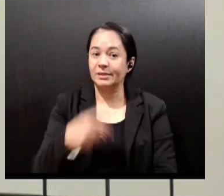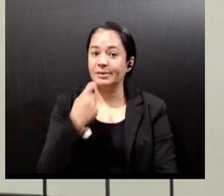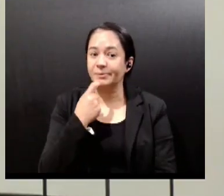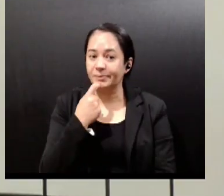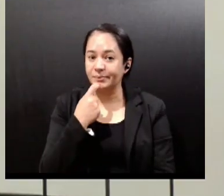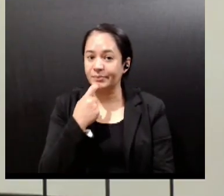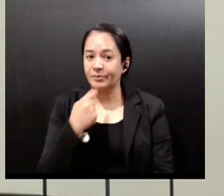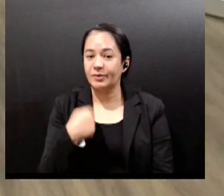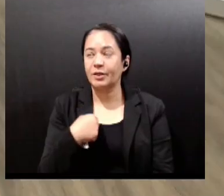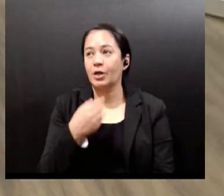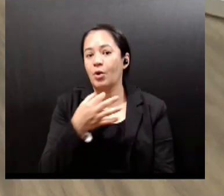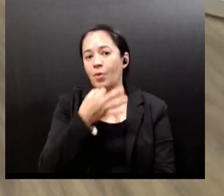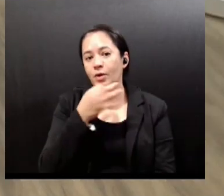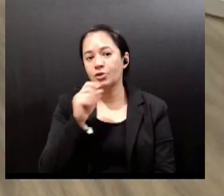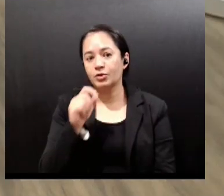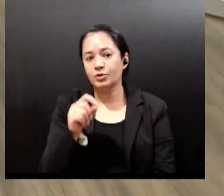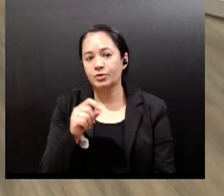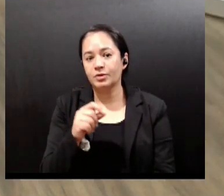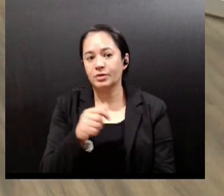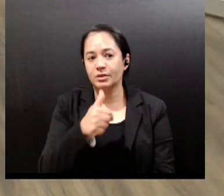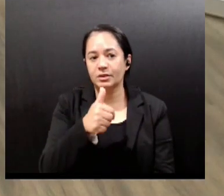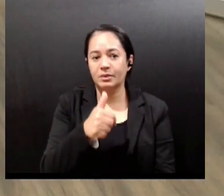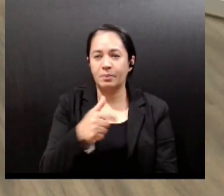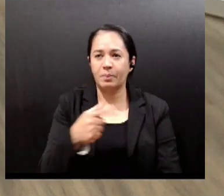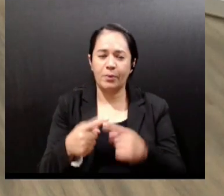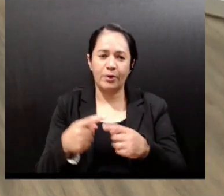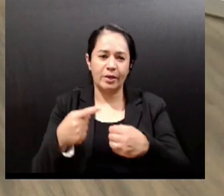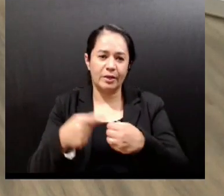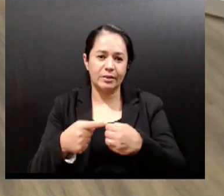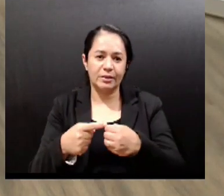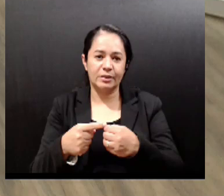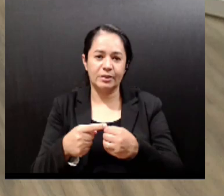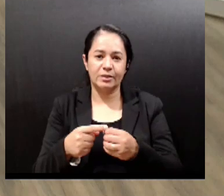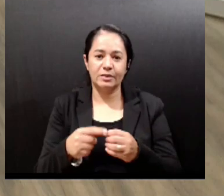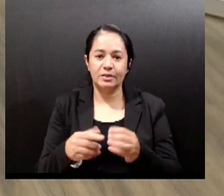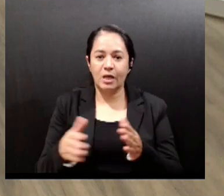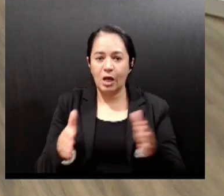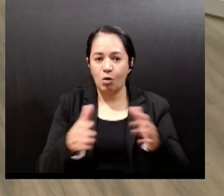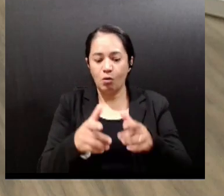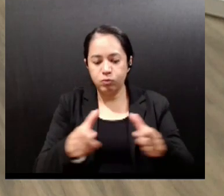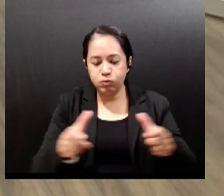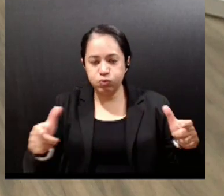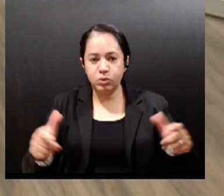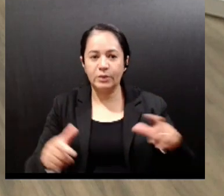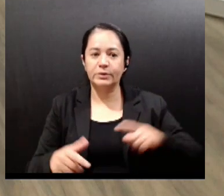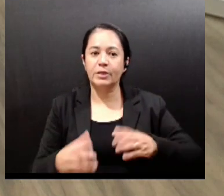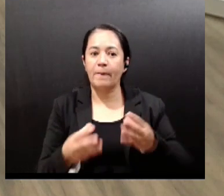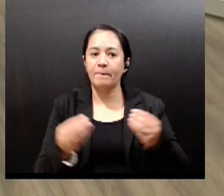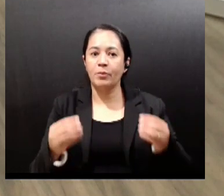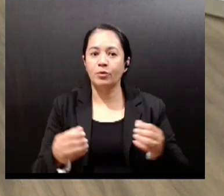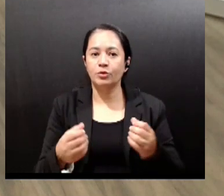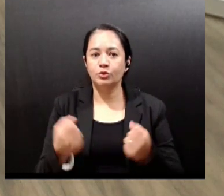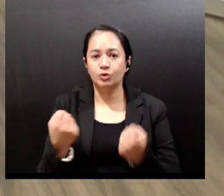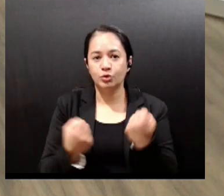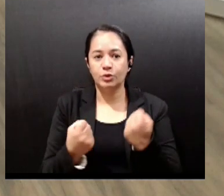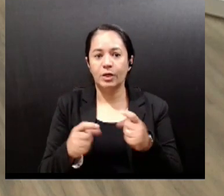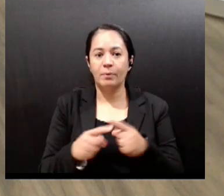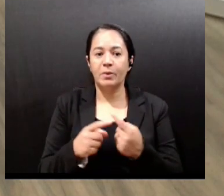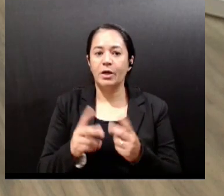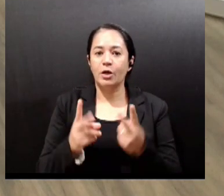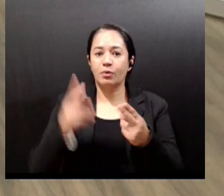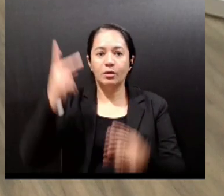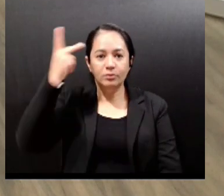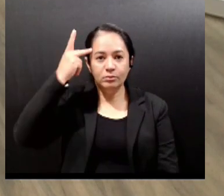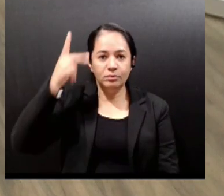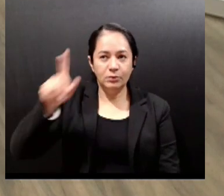até assim, por ser interior, as ruas são mais largas, tem bastante carro, mas ainda não é como São Paulo, então isso